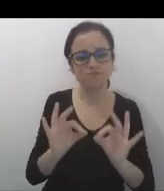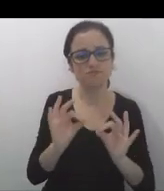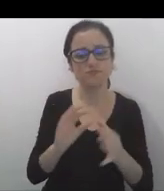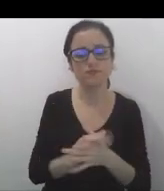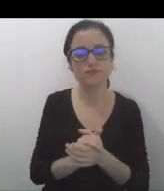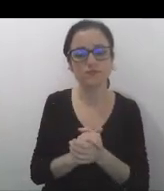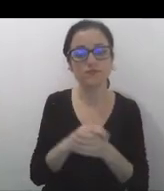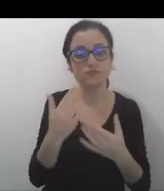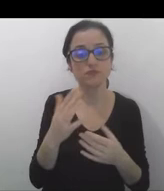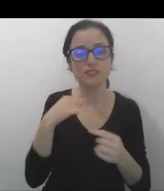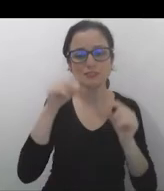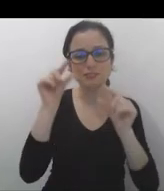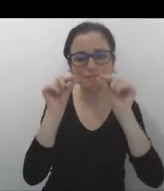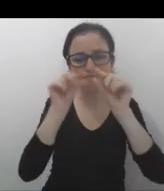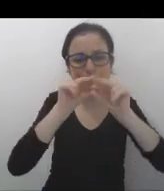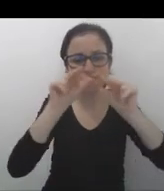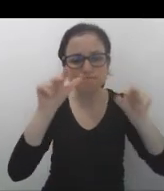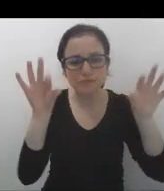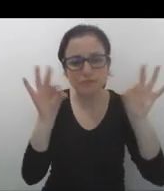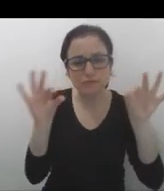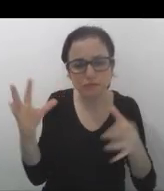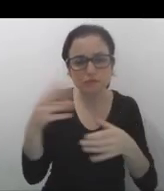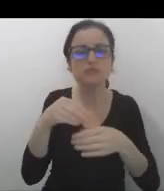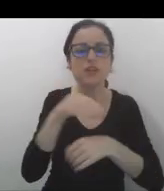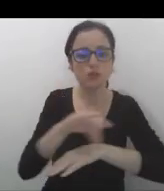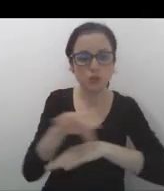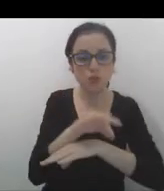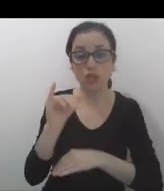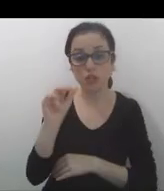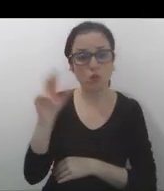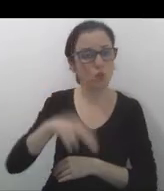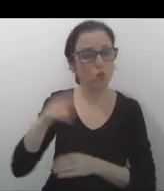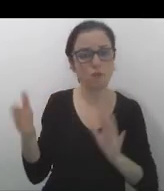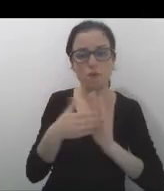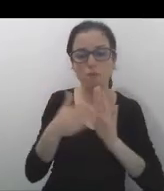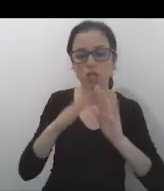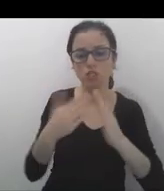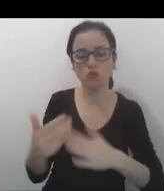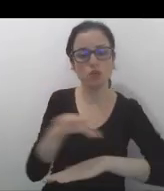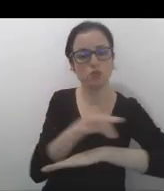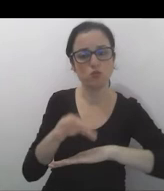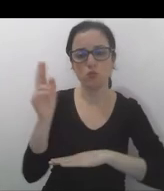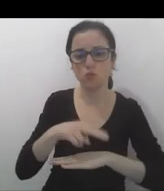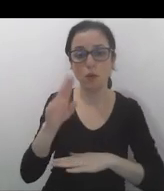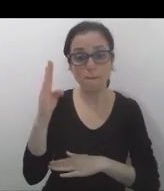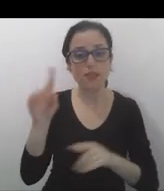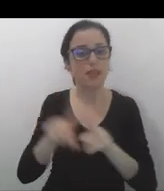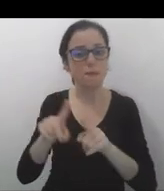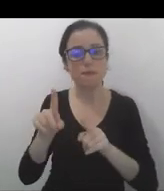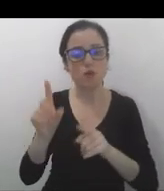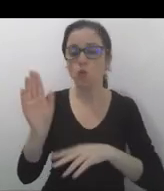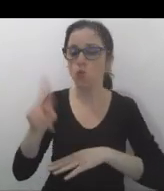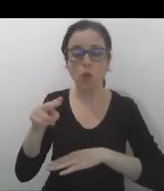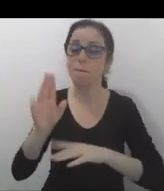é feito, né, esses elementos de arquitetura. Então, o IAC nunca se propôs a ser uma escola de arquitetura, como